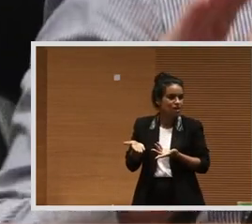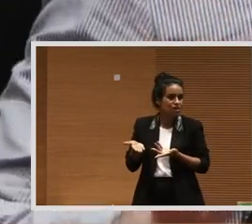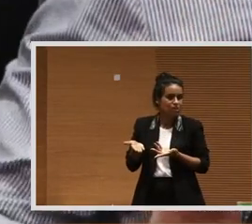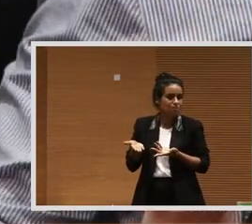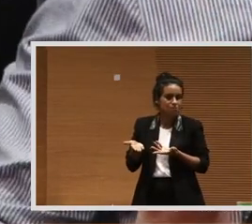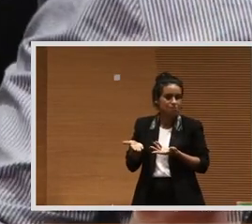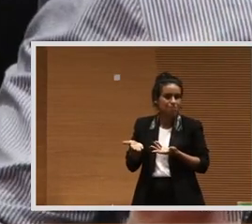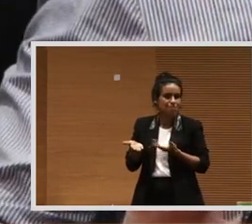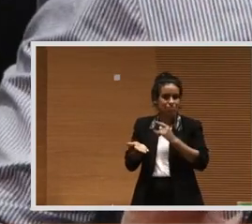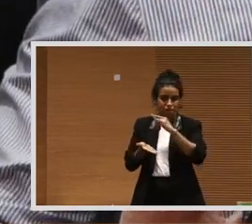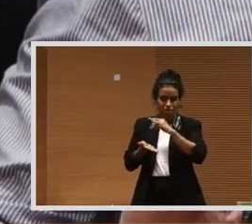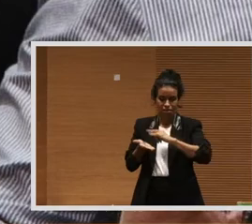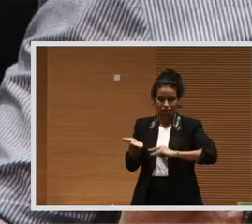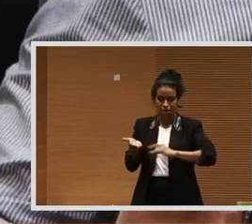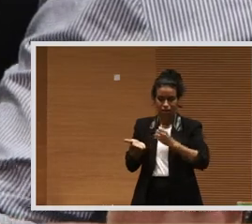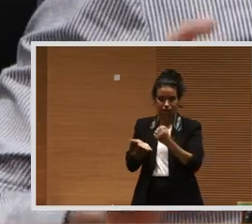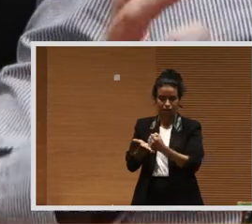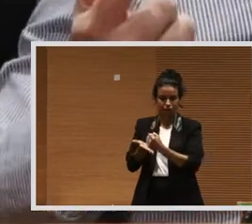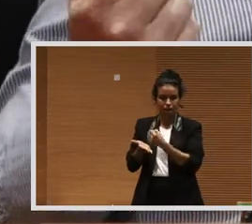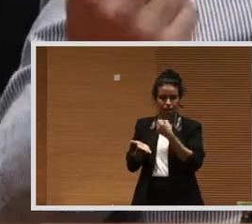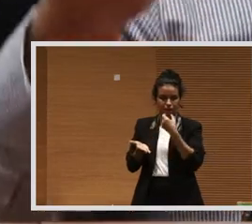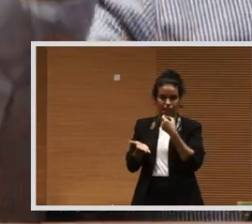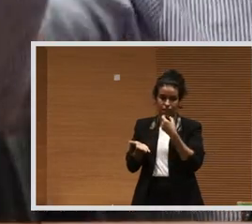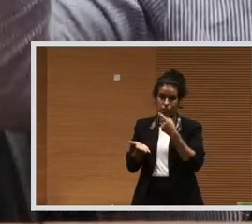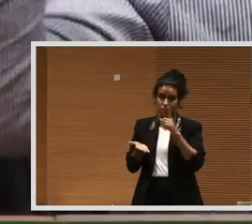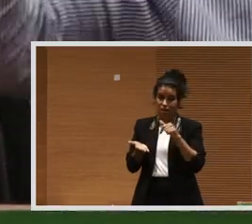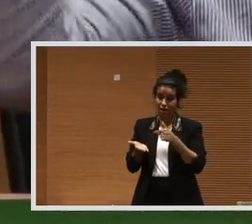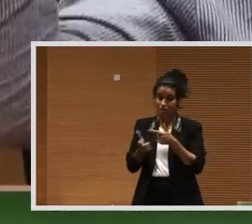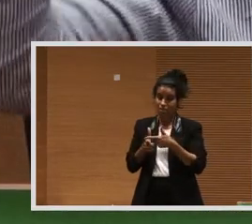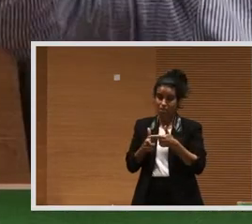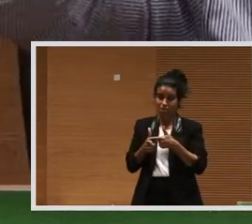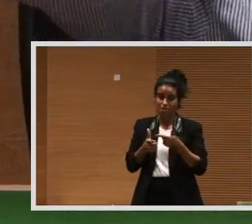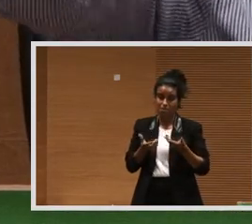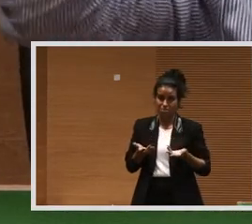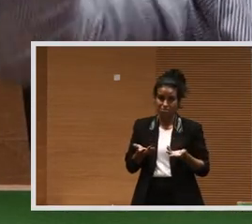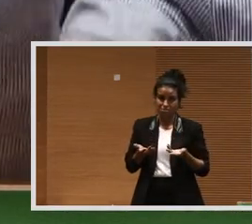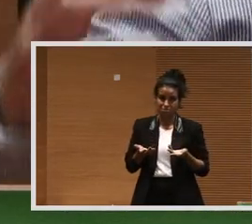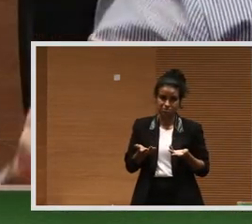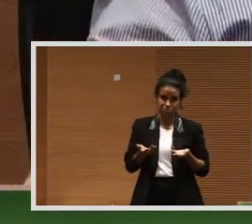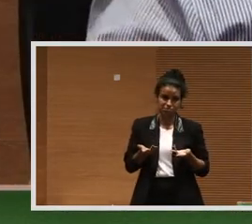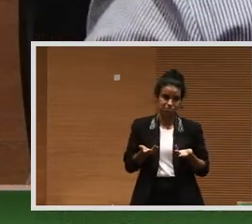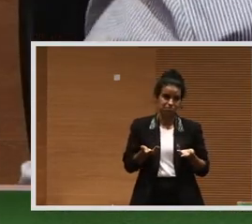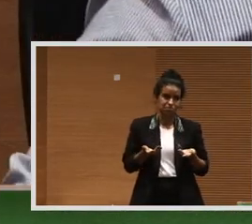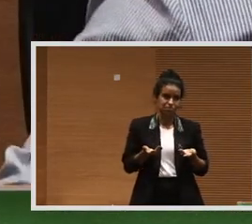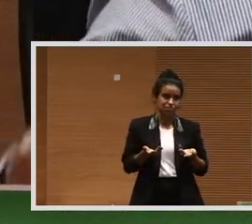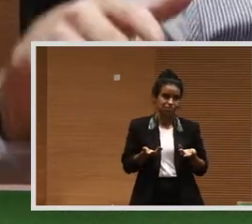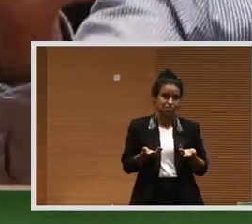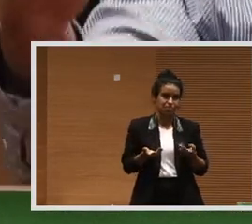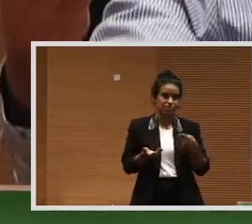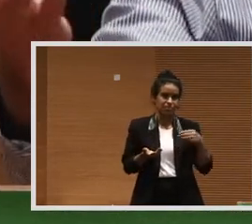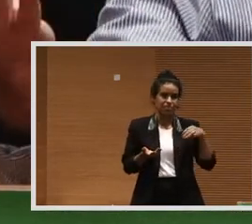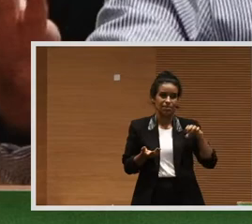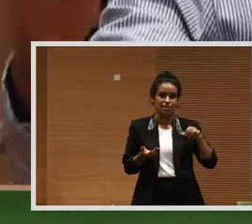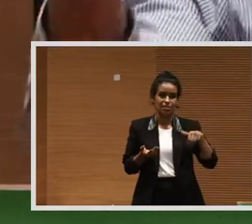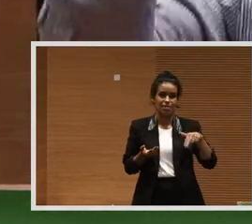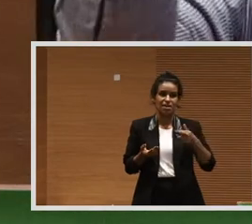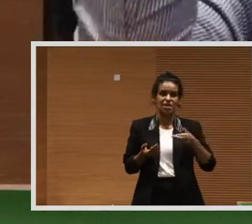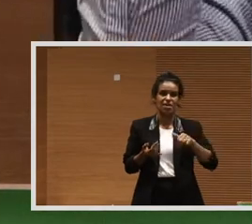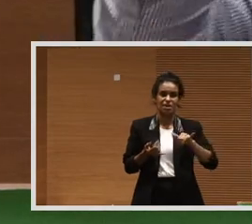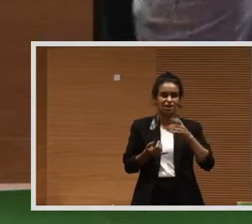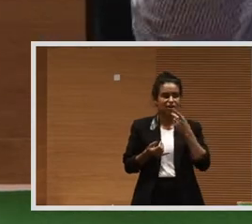prescrições são um problema. Entende? Vou ser romântico de trazer o Merri aqui de novo. As caixas de